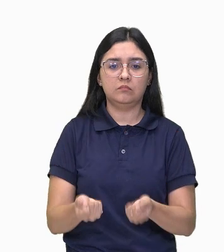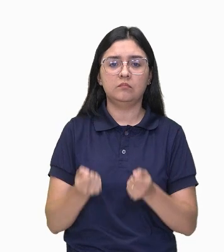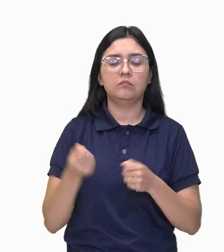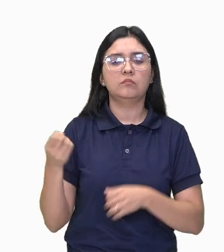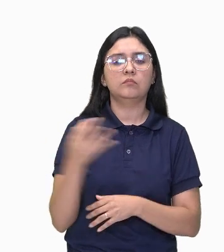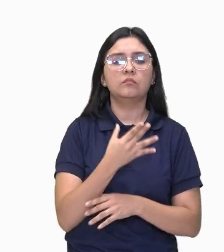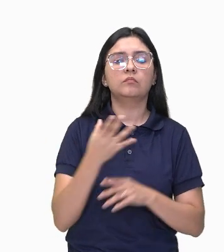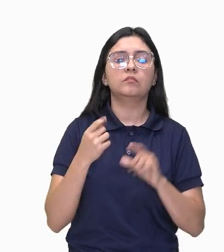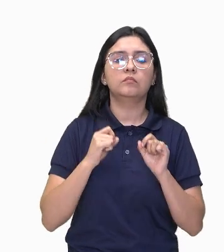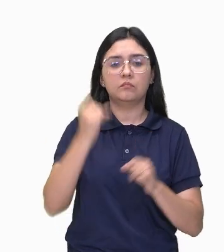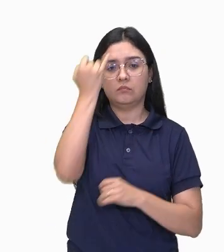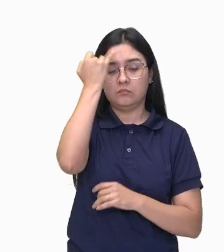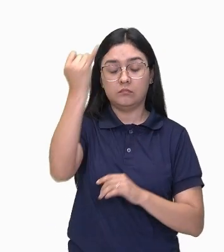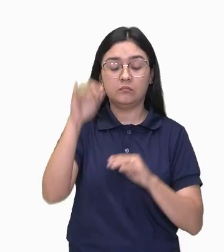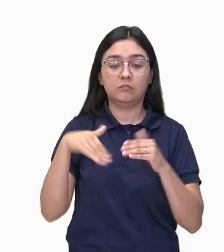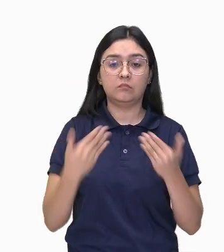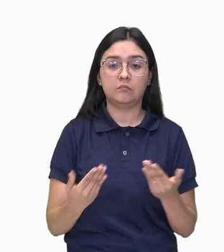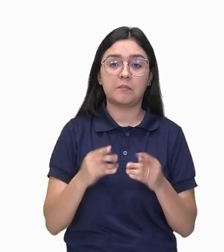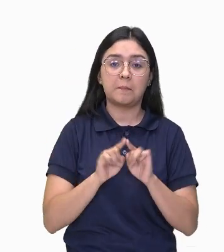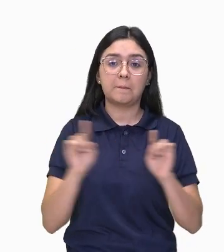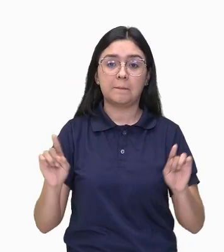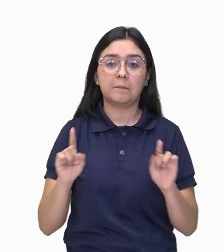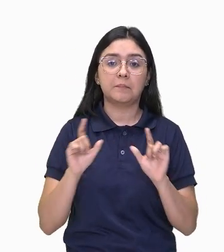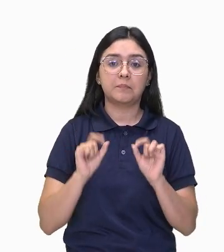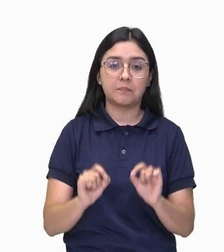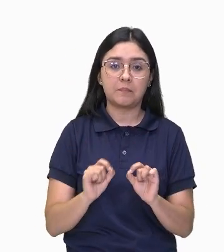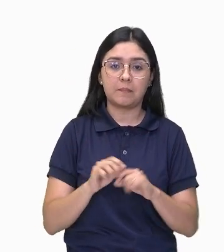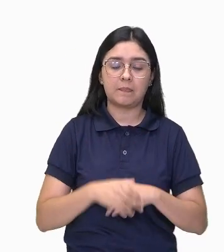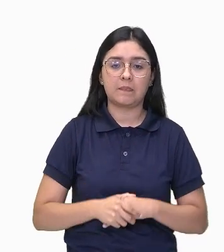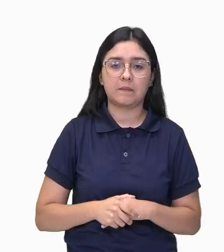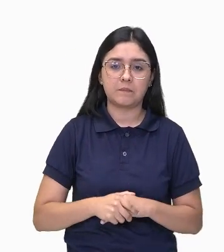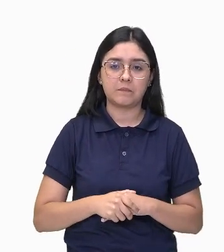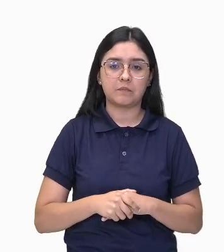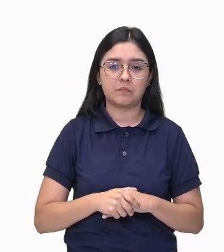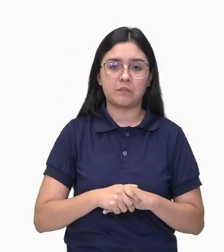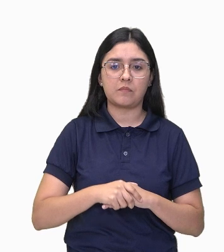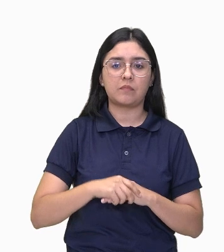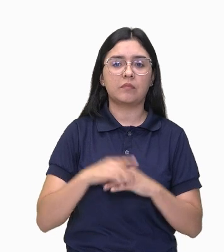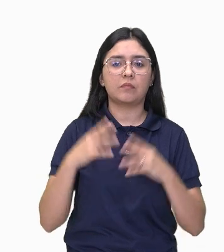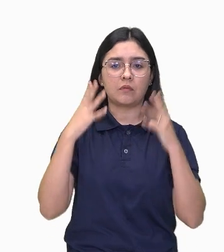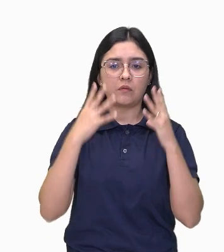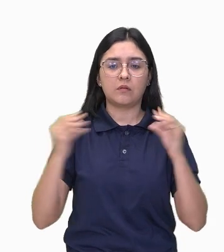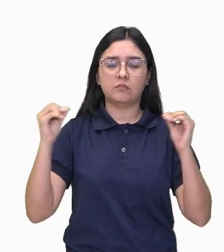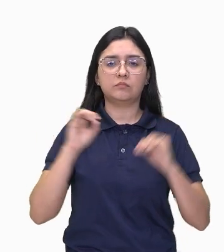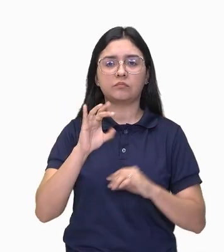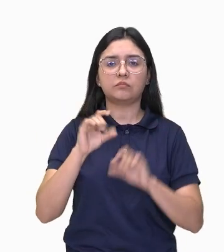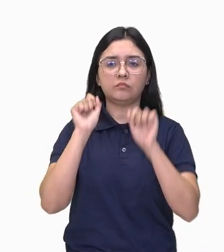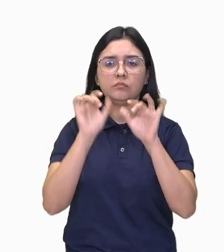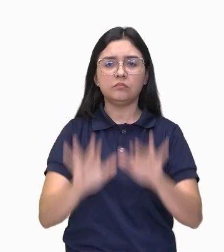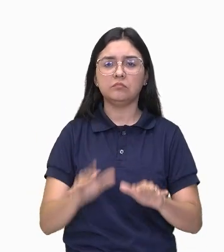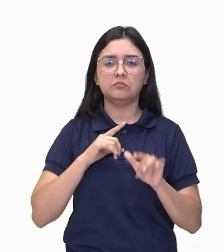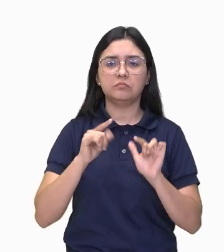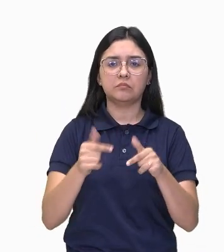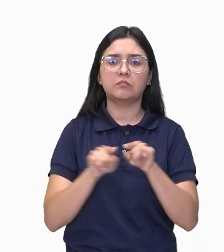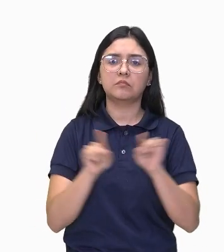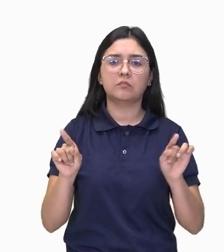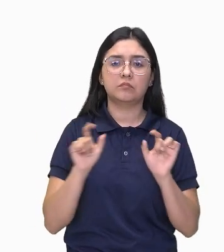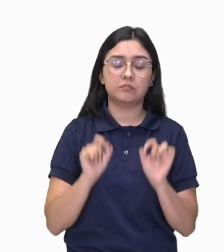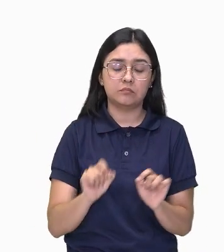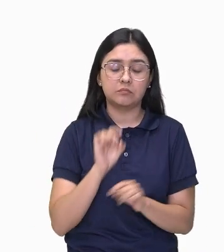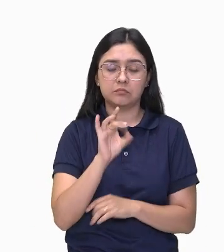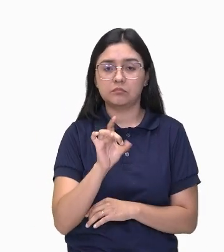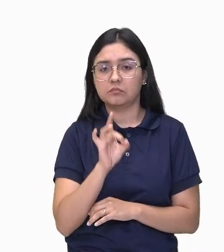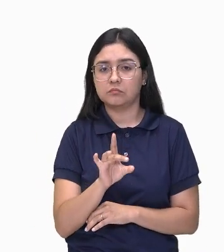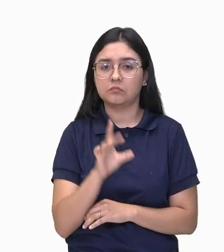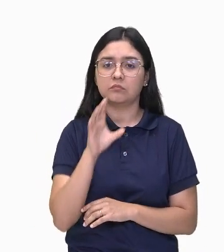do Lutero, o Calvino acreditava que a salvação ela não viria apenas pela graça, nem pelas obras, mas viria